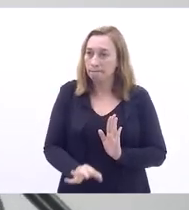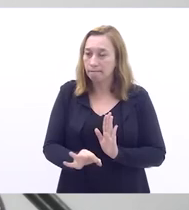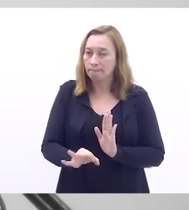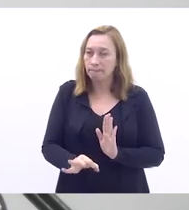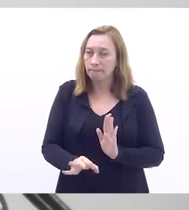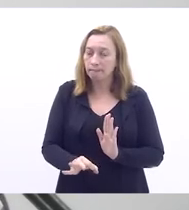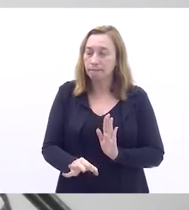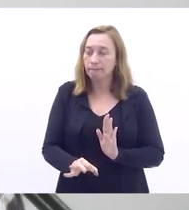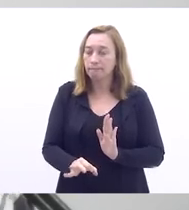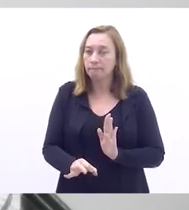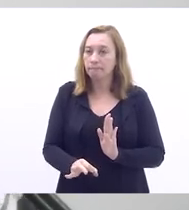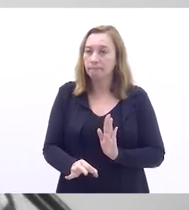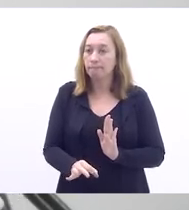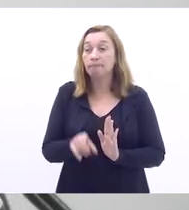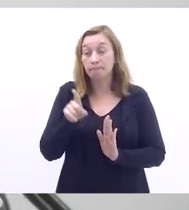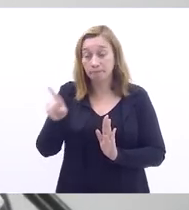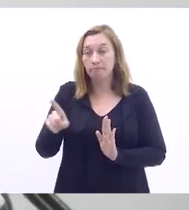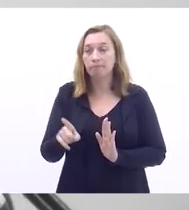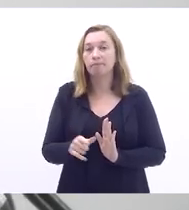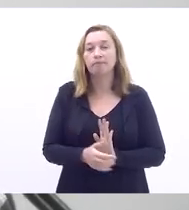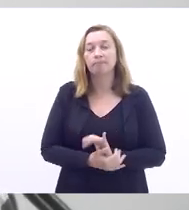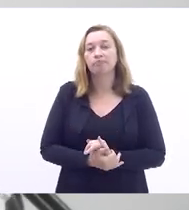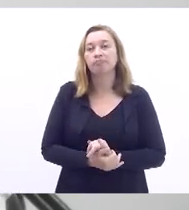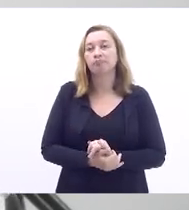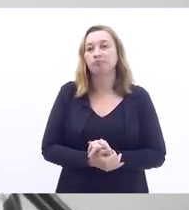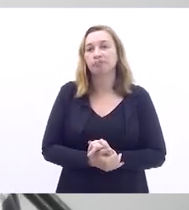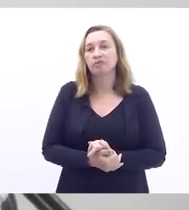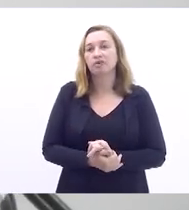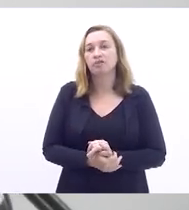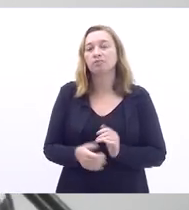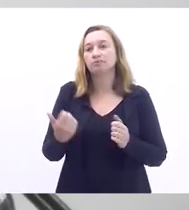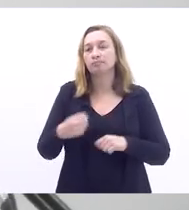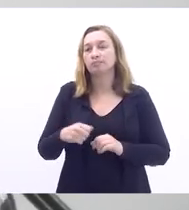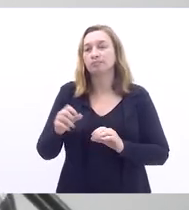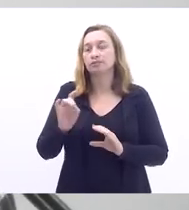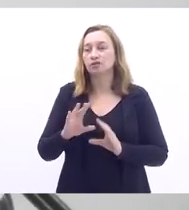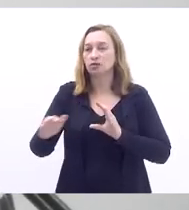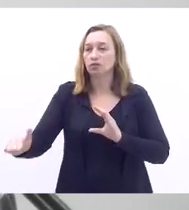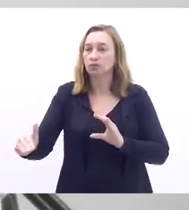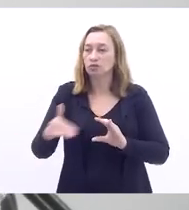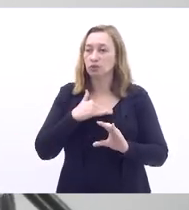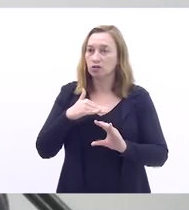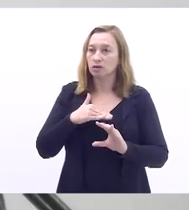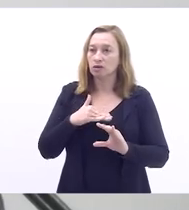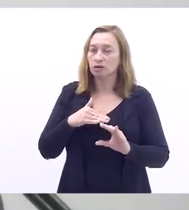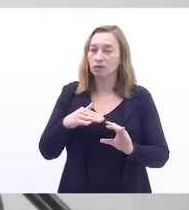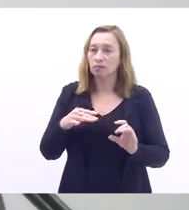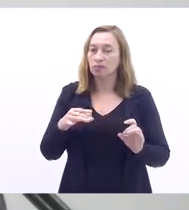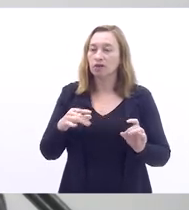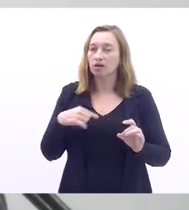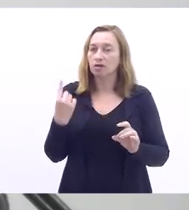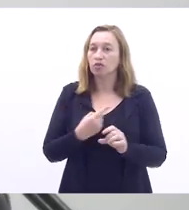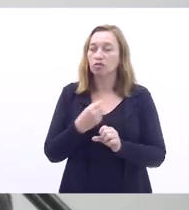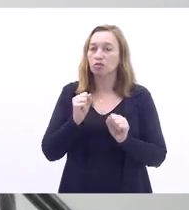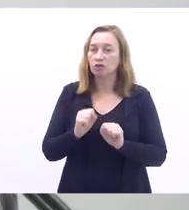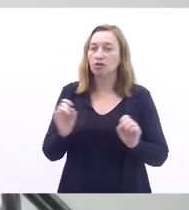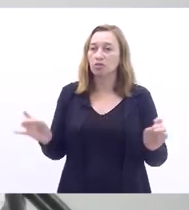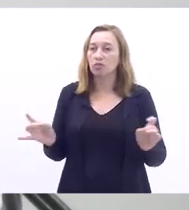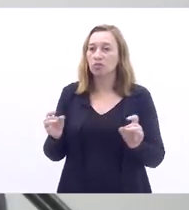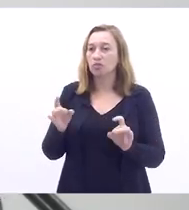pesado e raspar e basta mandar para cá para casa para execução